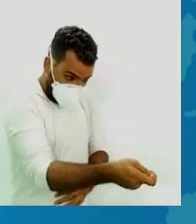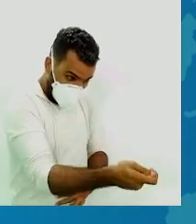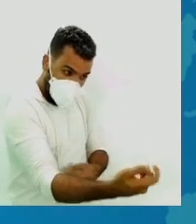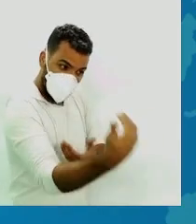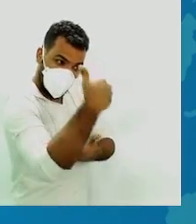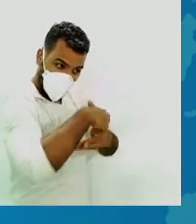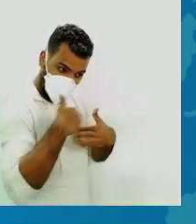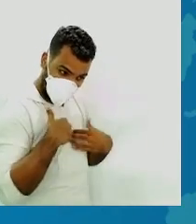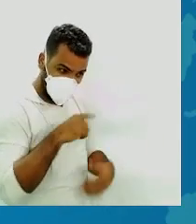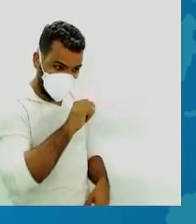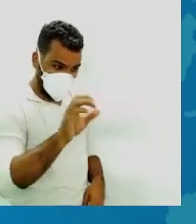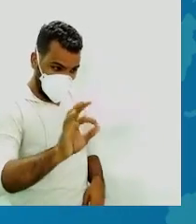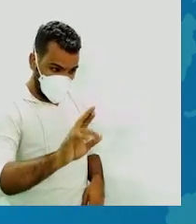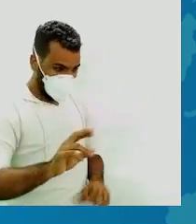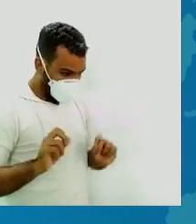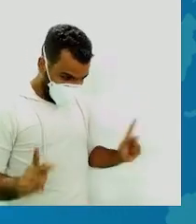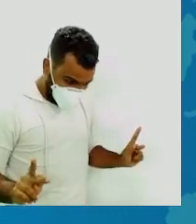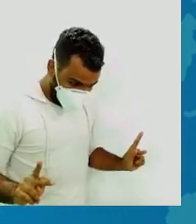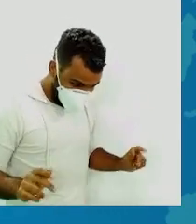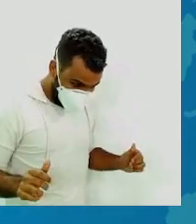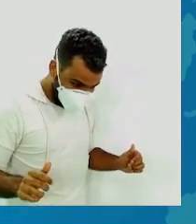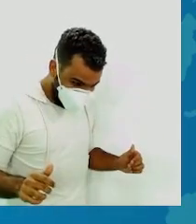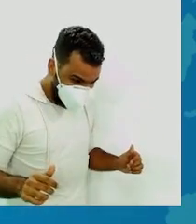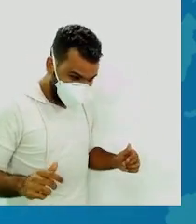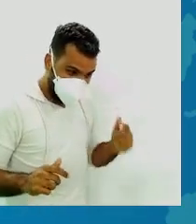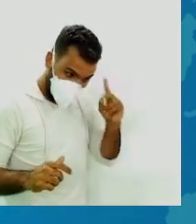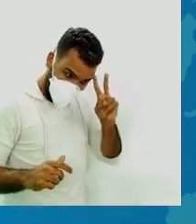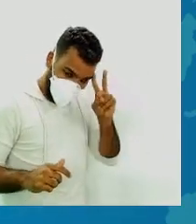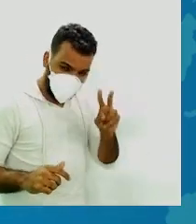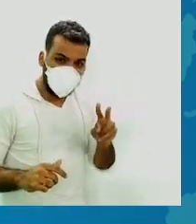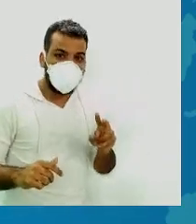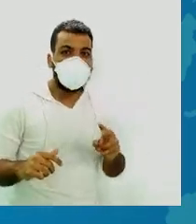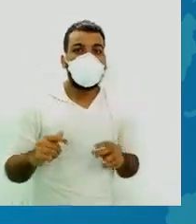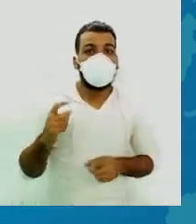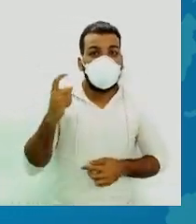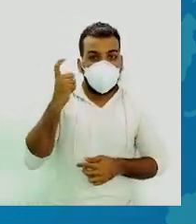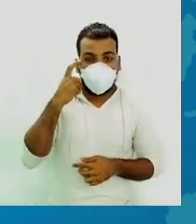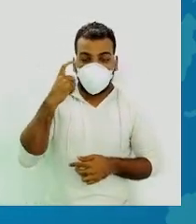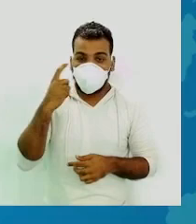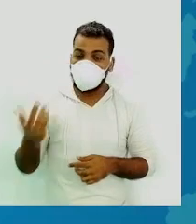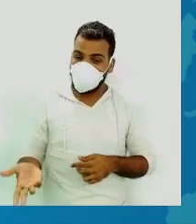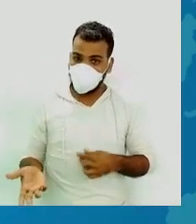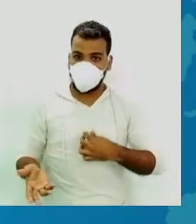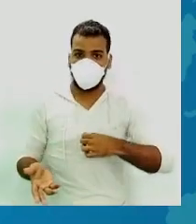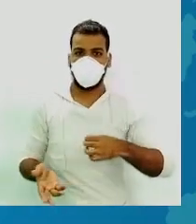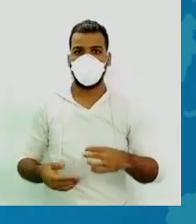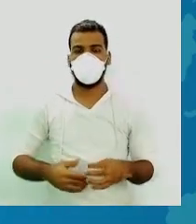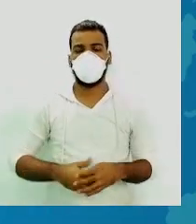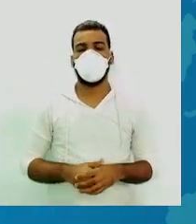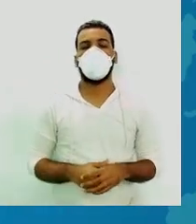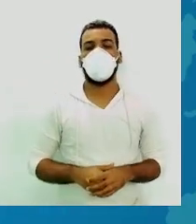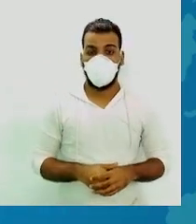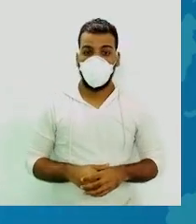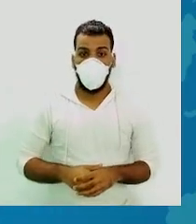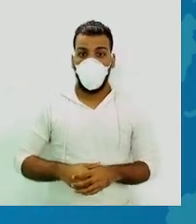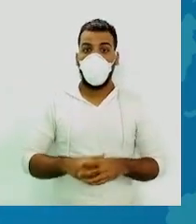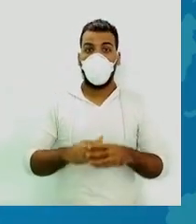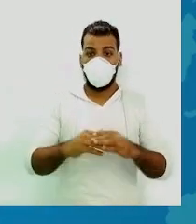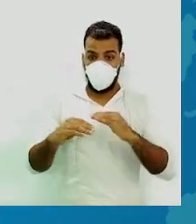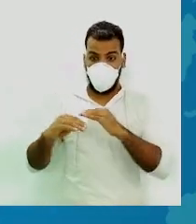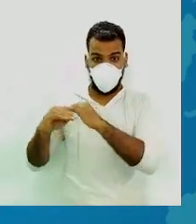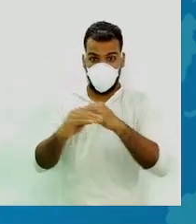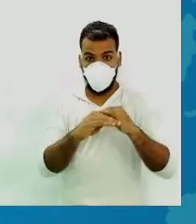aqui como a grande diferença entre política e politicagem? Na política, o bem comum tem que ser feito.